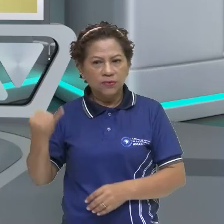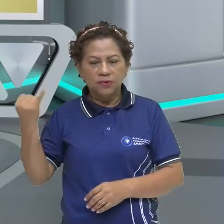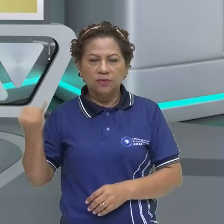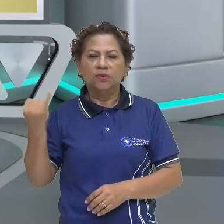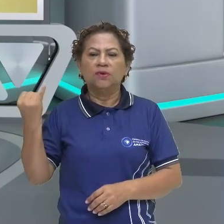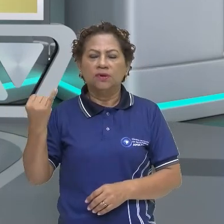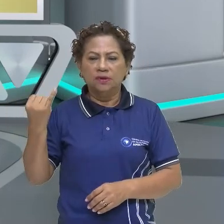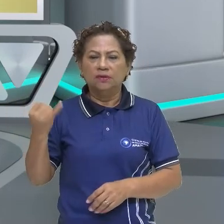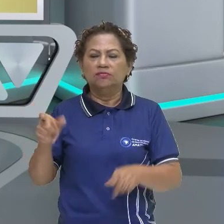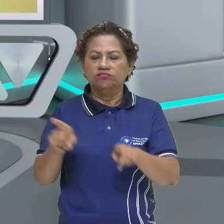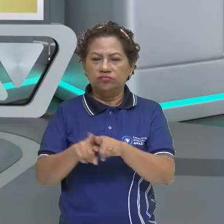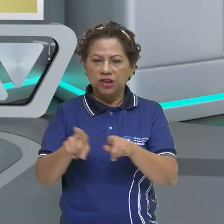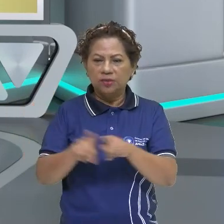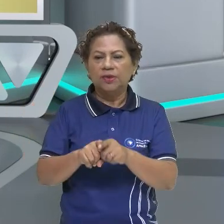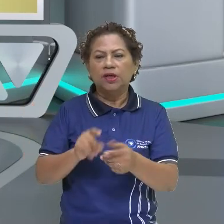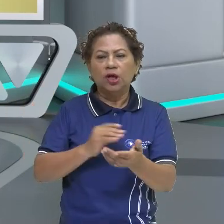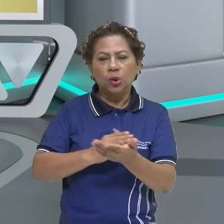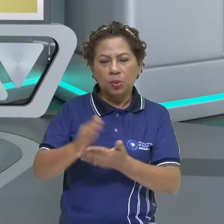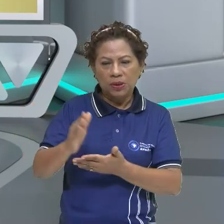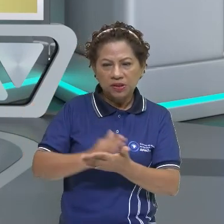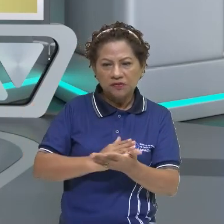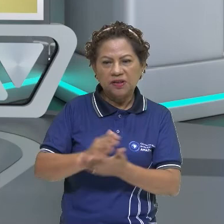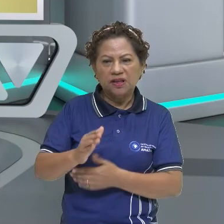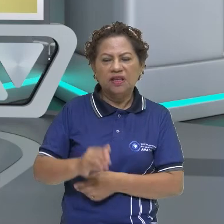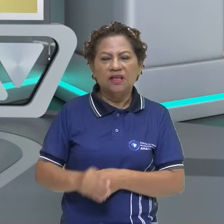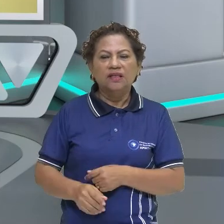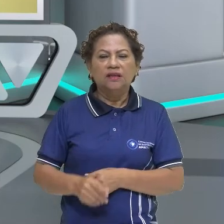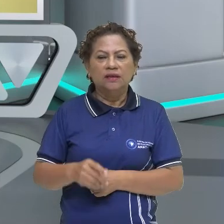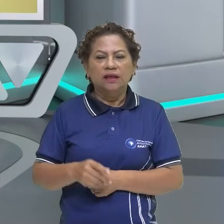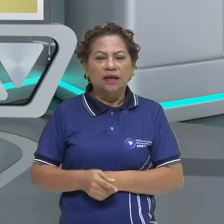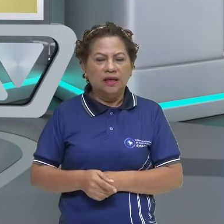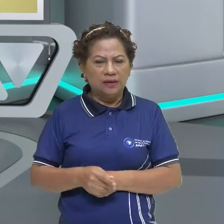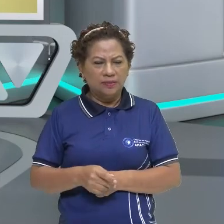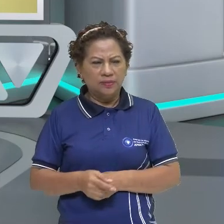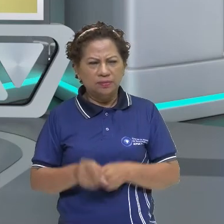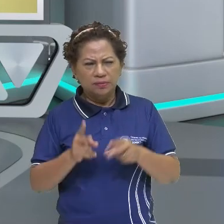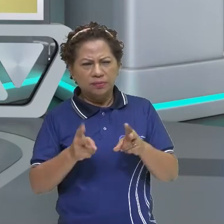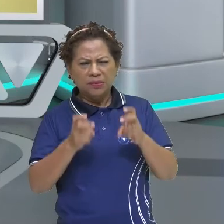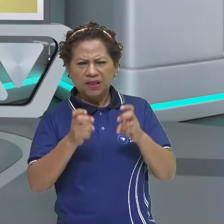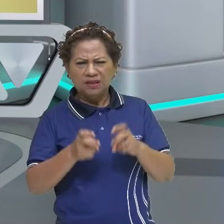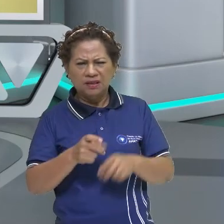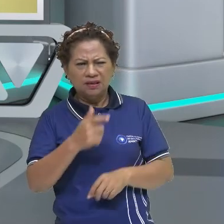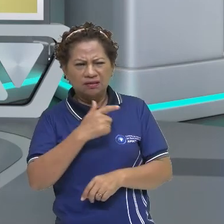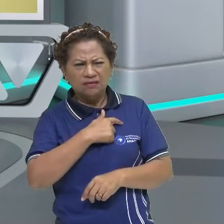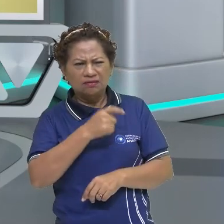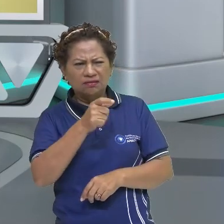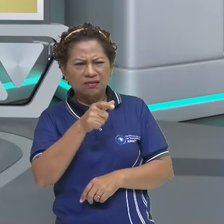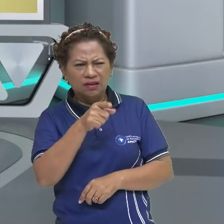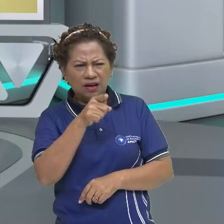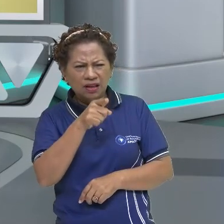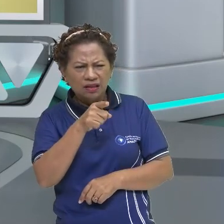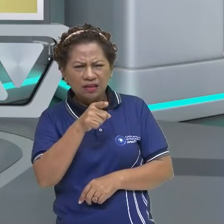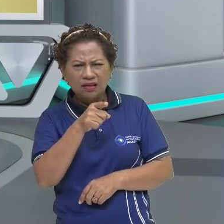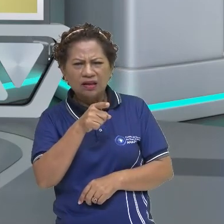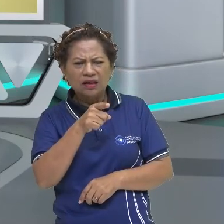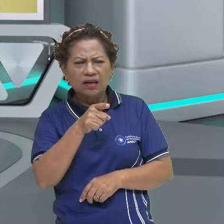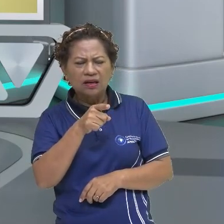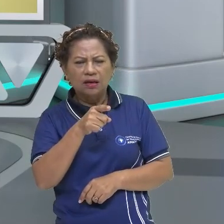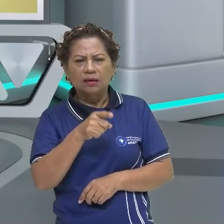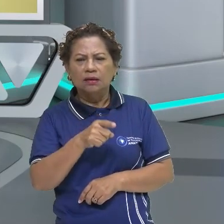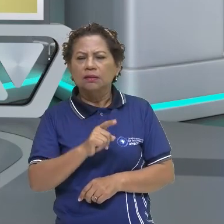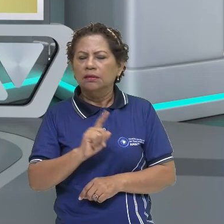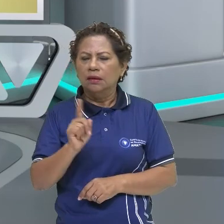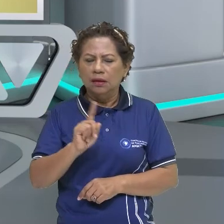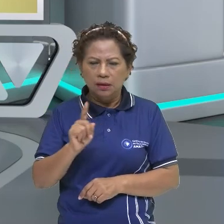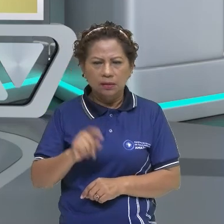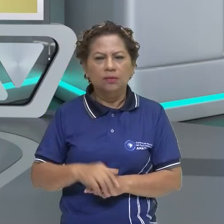pessoas utilizam de forma errônea, né, danificando. E eu sempre digo que a arte, ela não vai danificar nada, ela